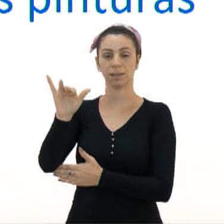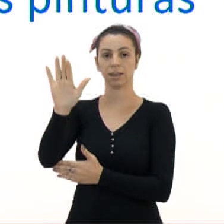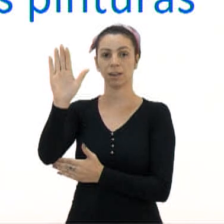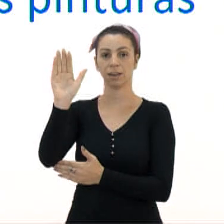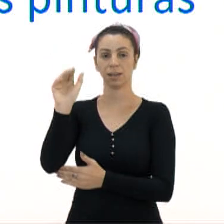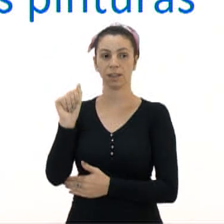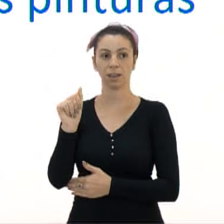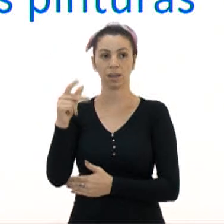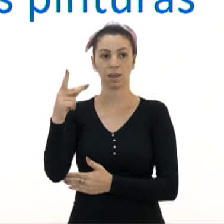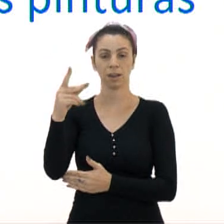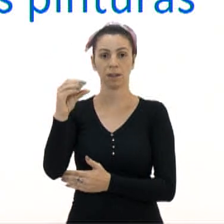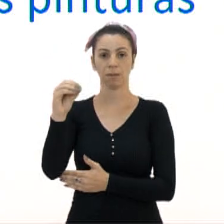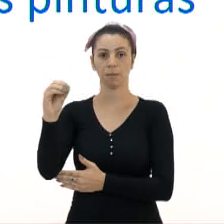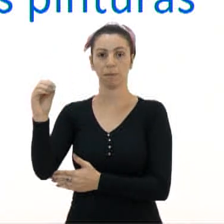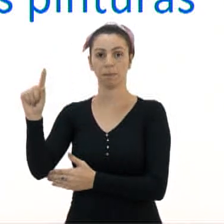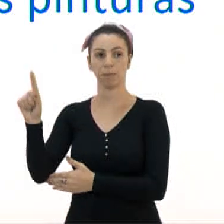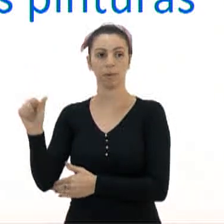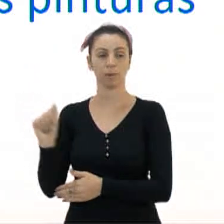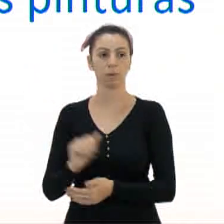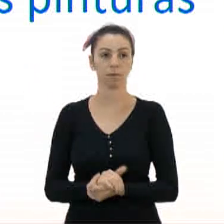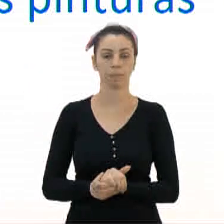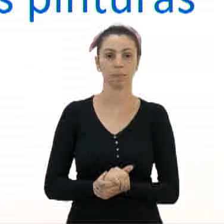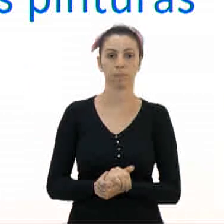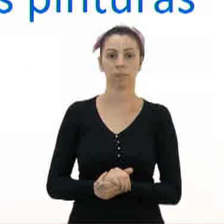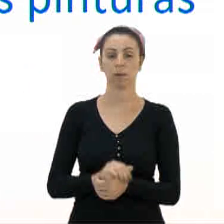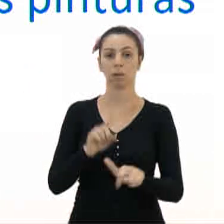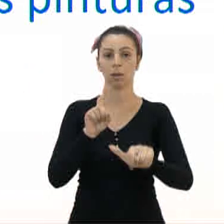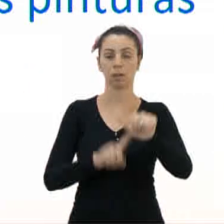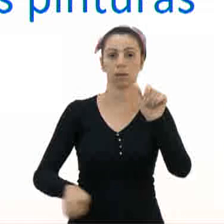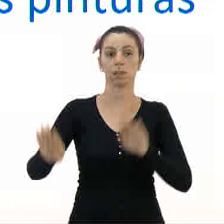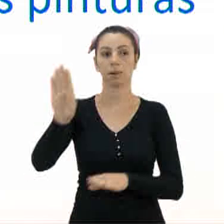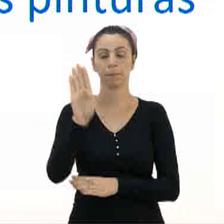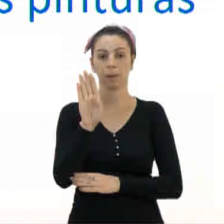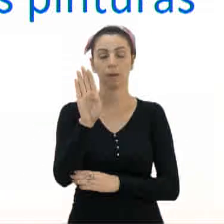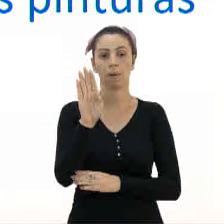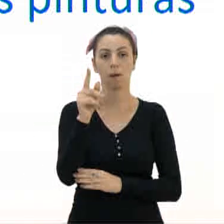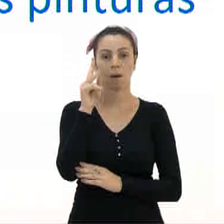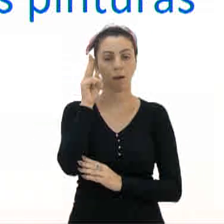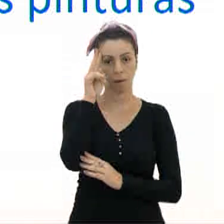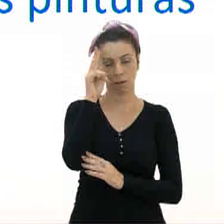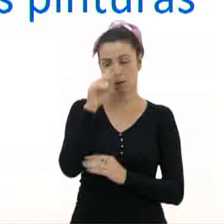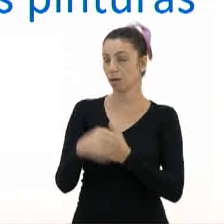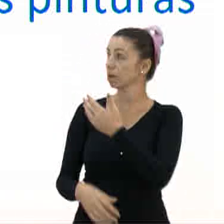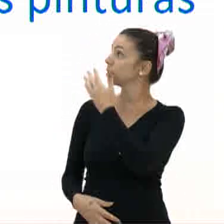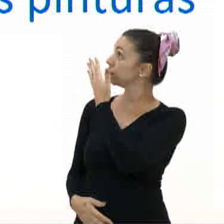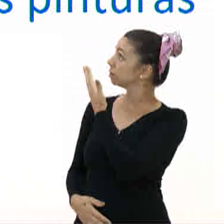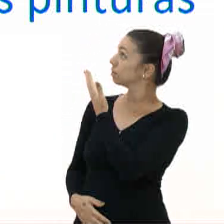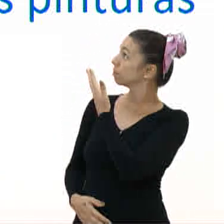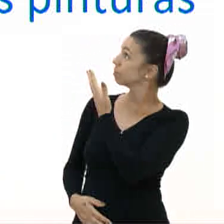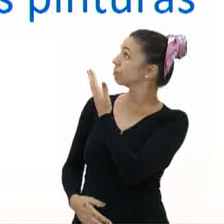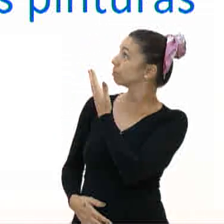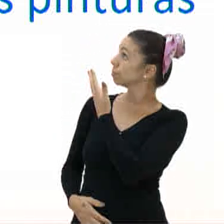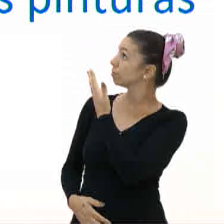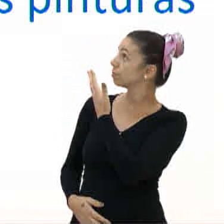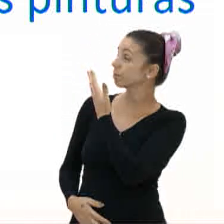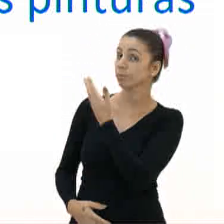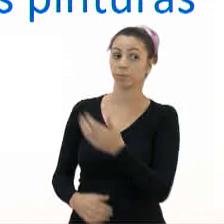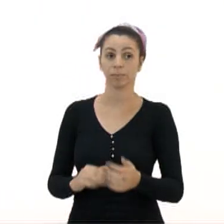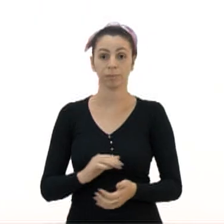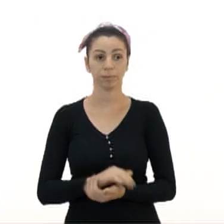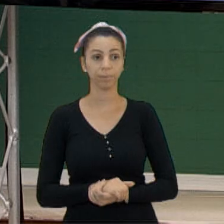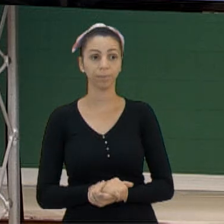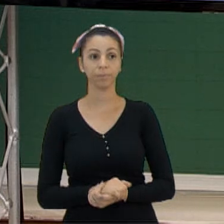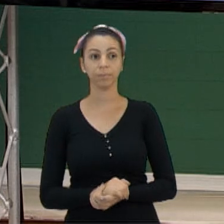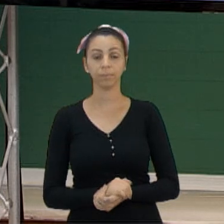letra B. Mais um exercício para vocês pensarem. Aqui, ó. A teto aqui, ó, do centrípedo, que eu passei lá.